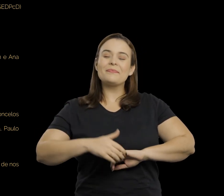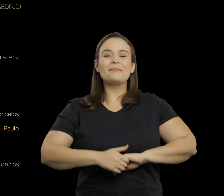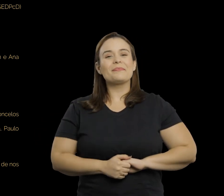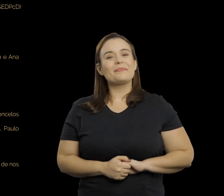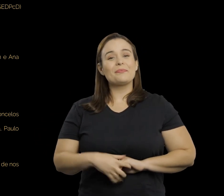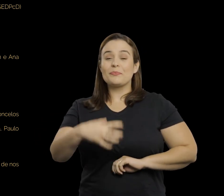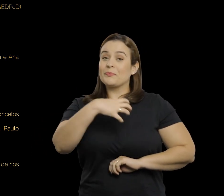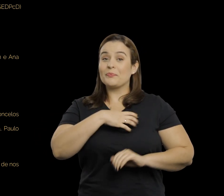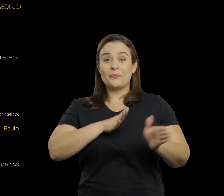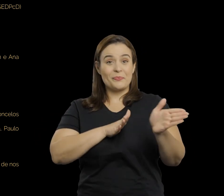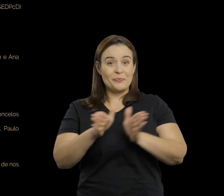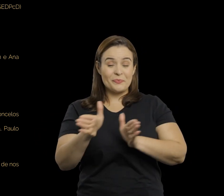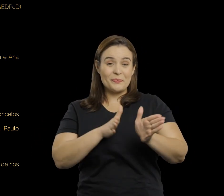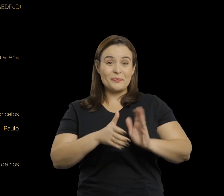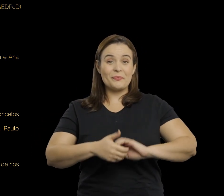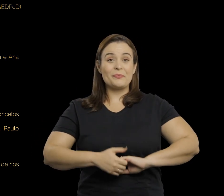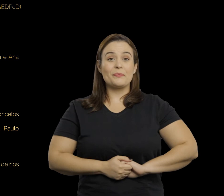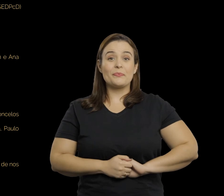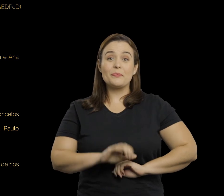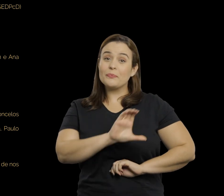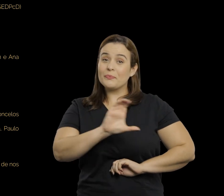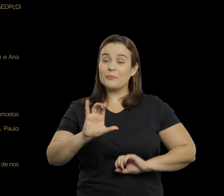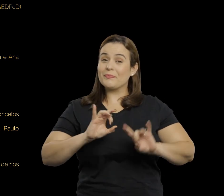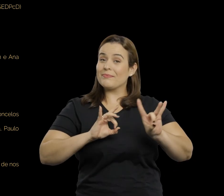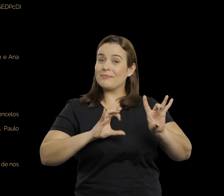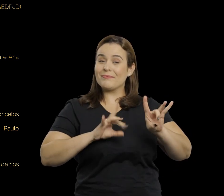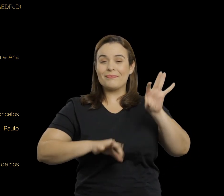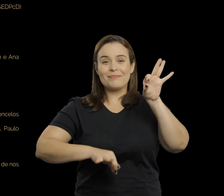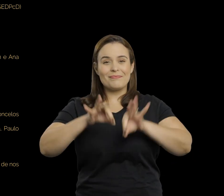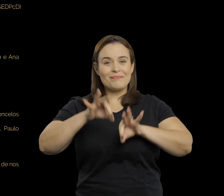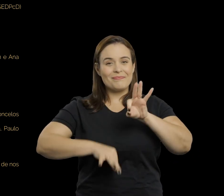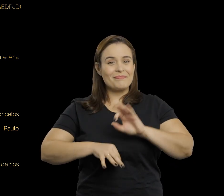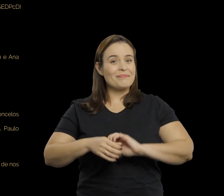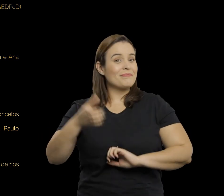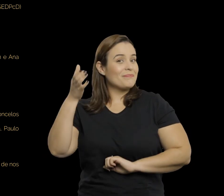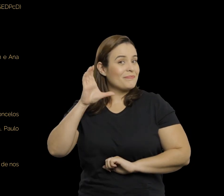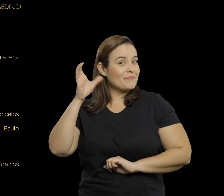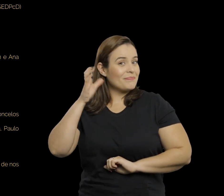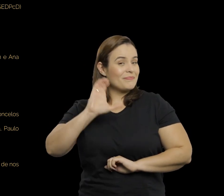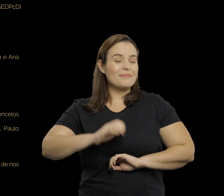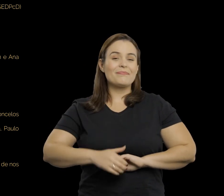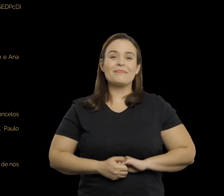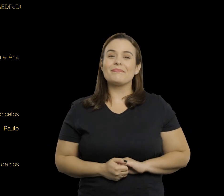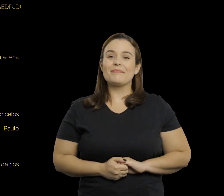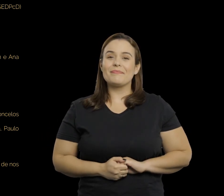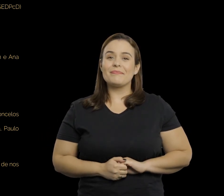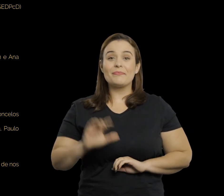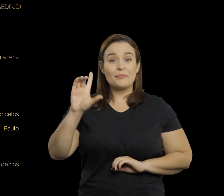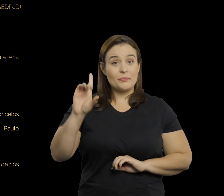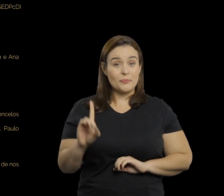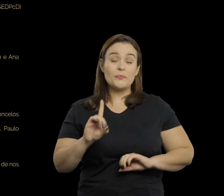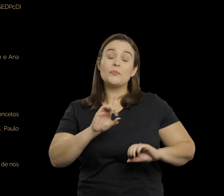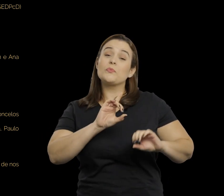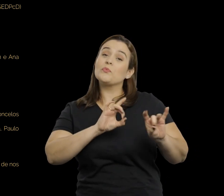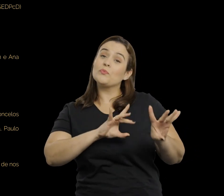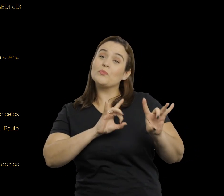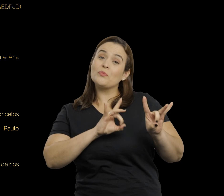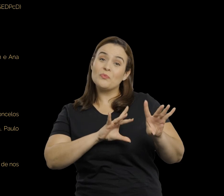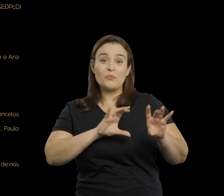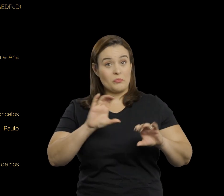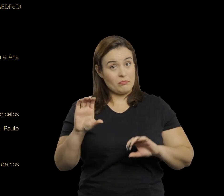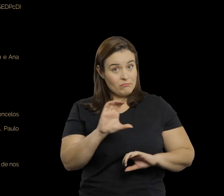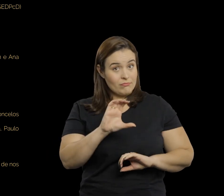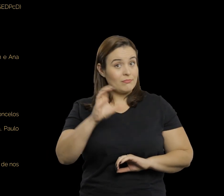Versão acessível. Coordenação técnica do projeto: Carla Mausch. Direção e coordenação técnica, Ana